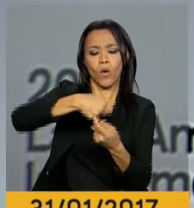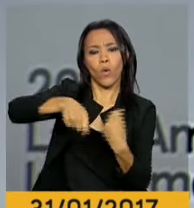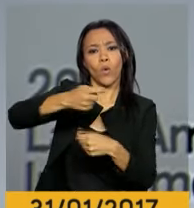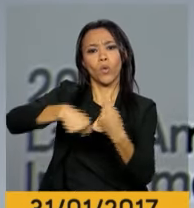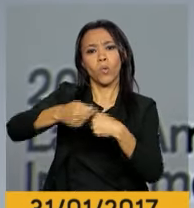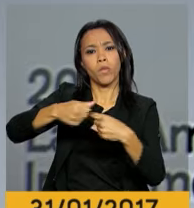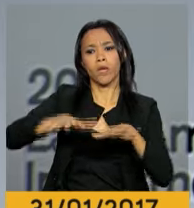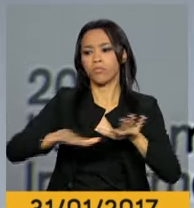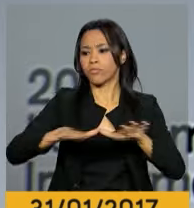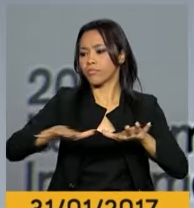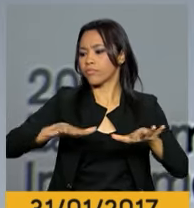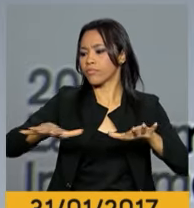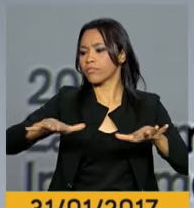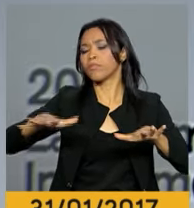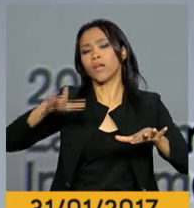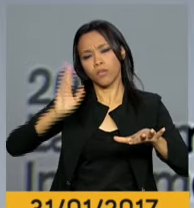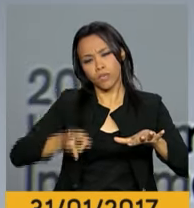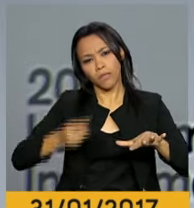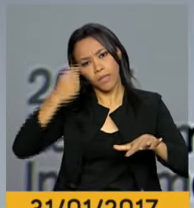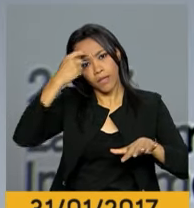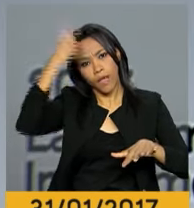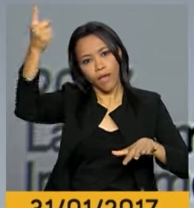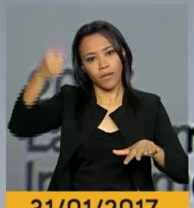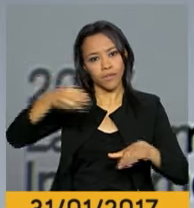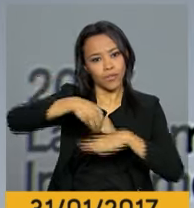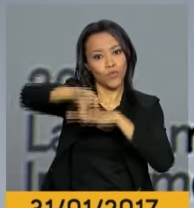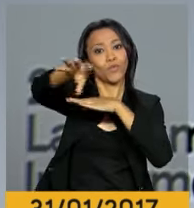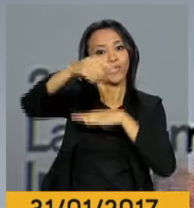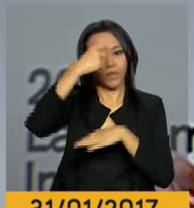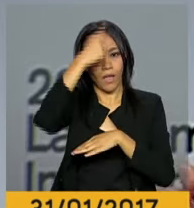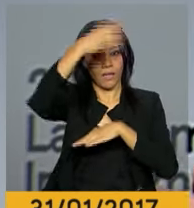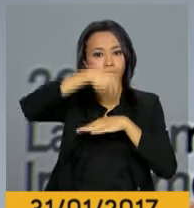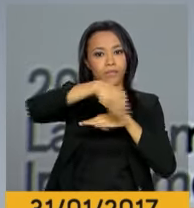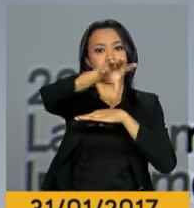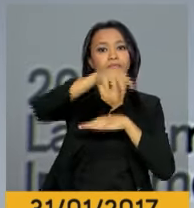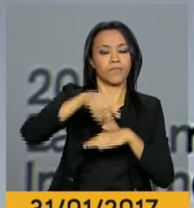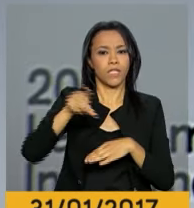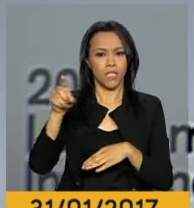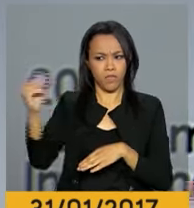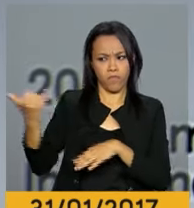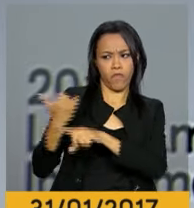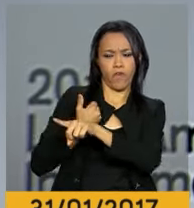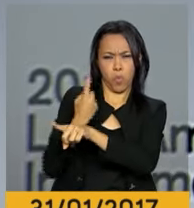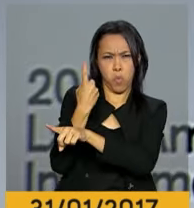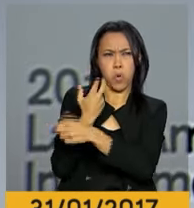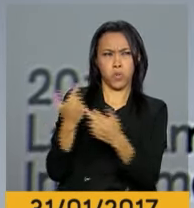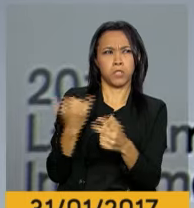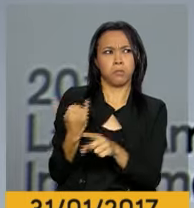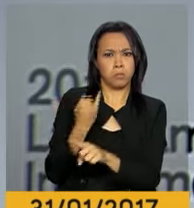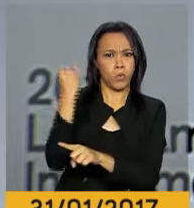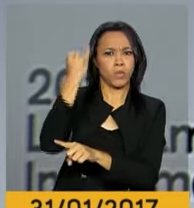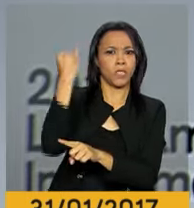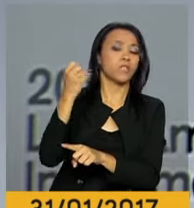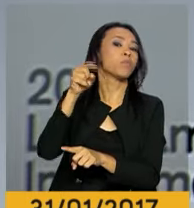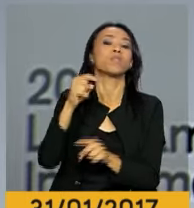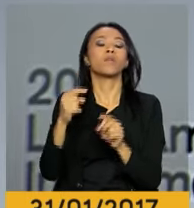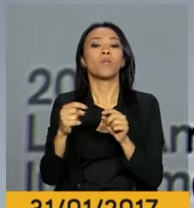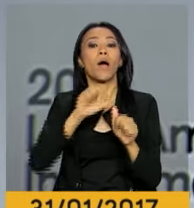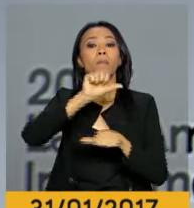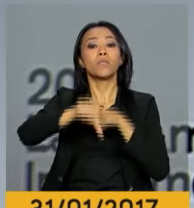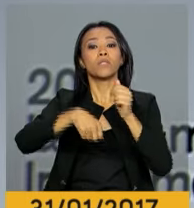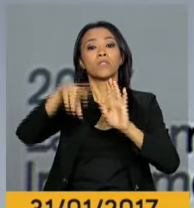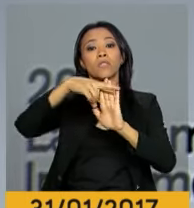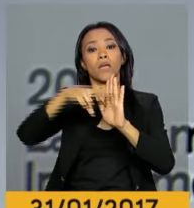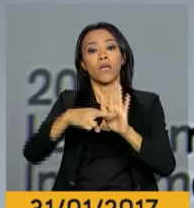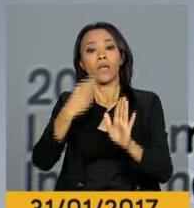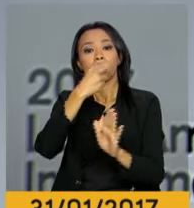porque muitas e muitas vezes eu eu lanço essas ideias Aliás o Dr Zé olimp falou de uma coisa fundamental que é a questão do ensino médio a reforma do ensino